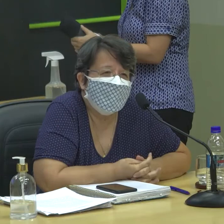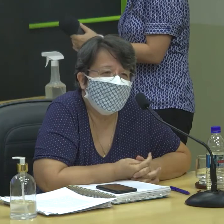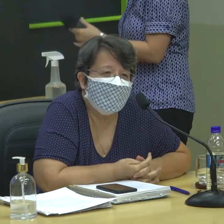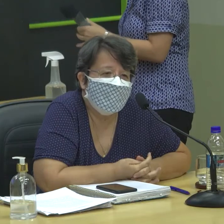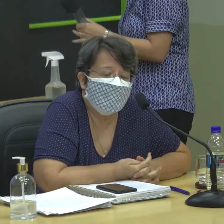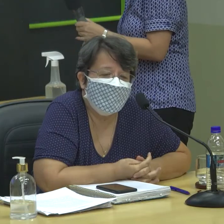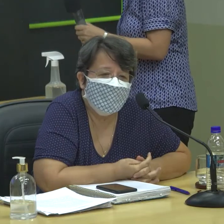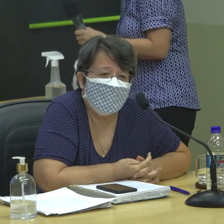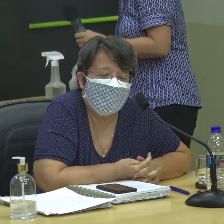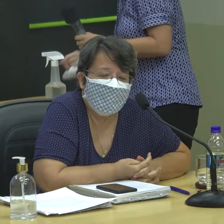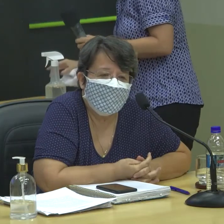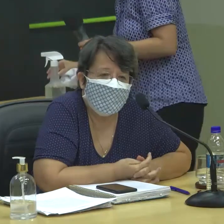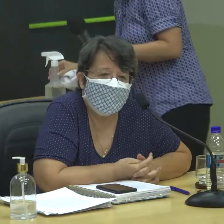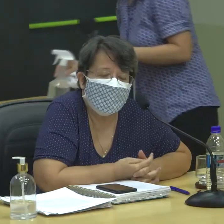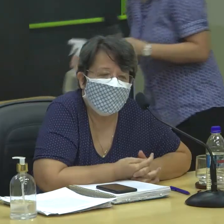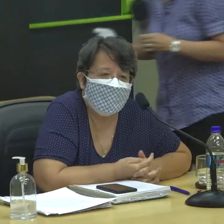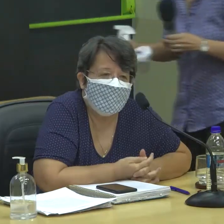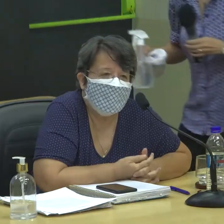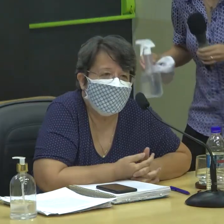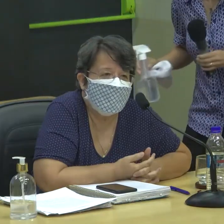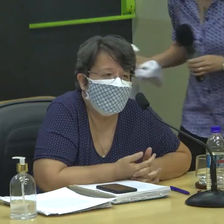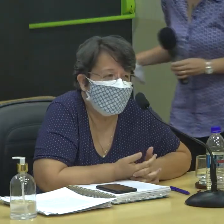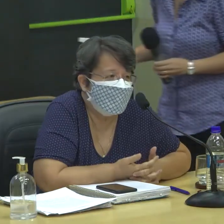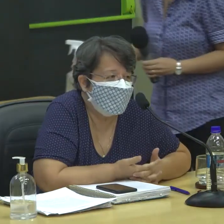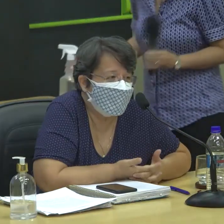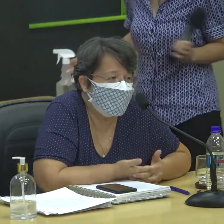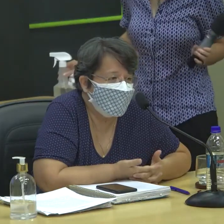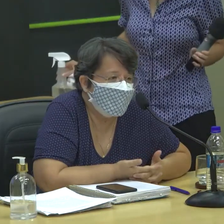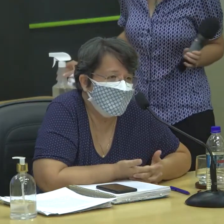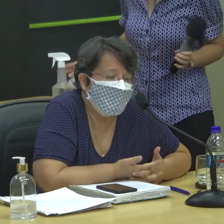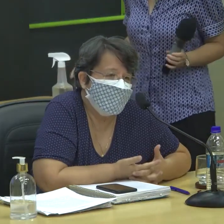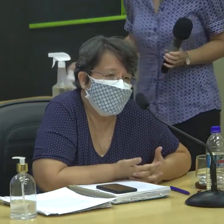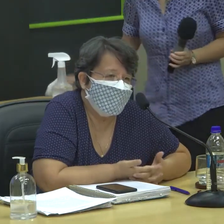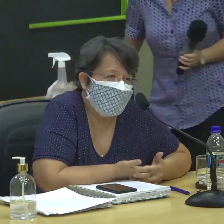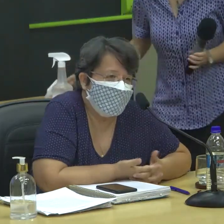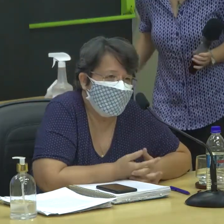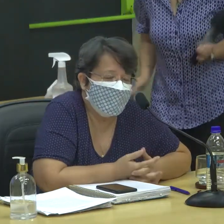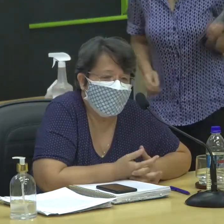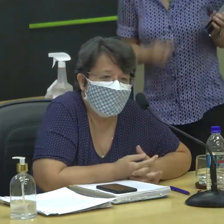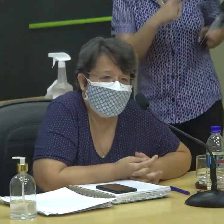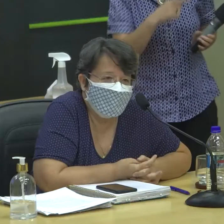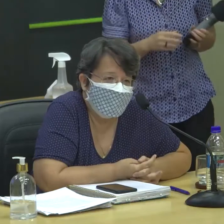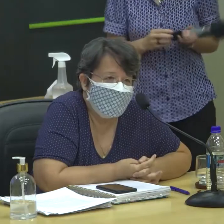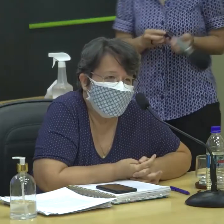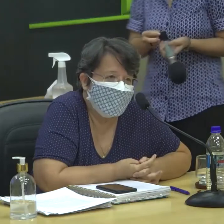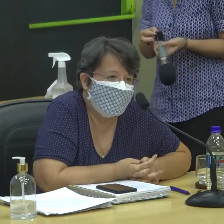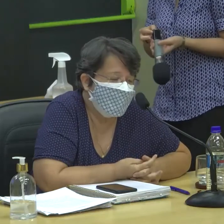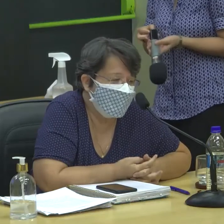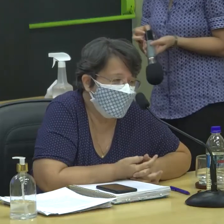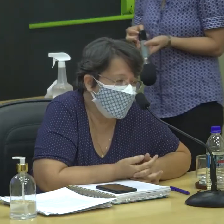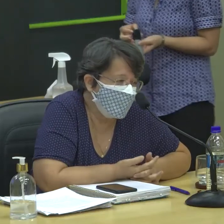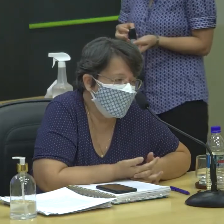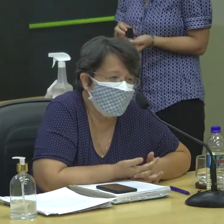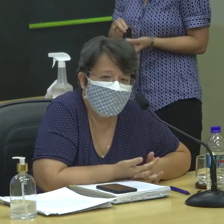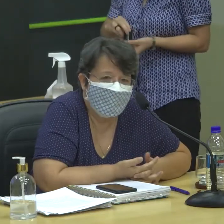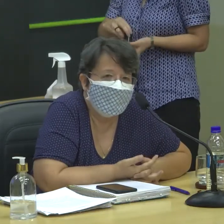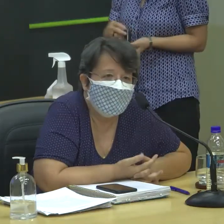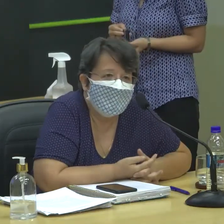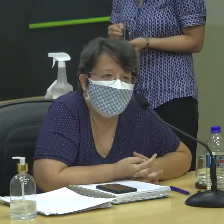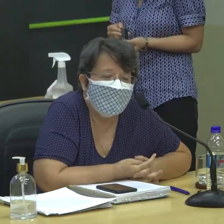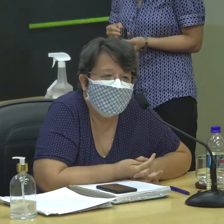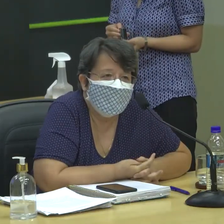de 90, quando a gente teve um aumento da transmissão de febre amarela, Araraquara conseguiu vacinar a cidade inteira em um